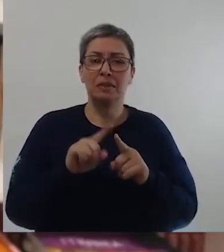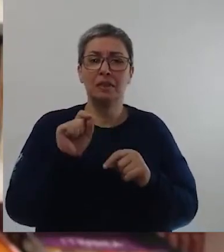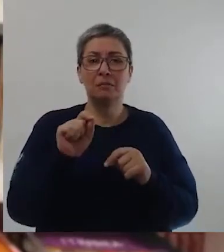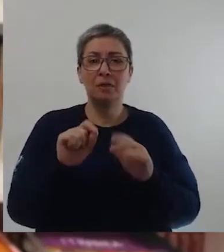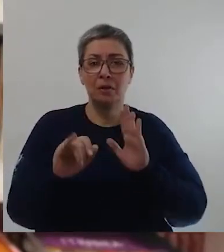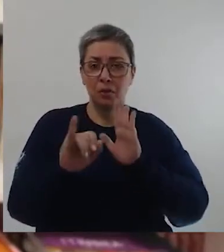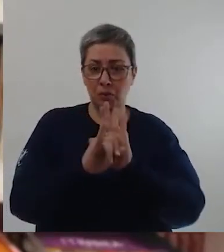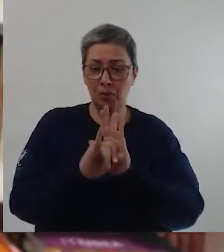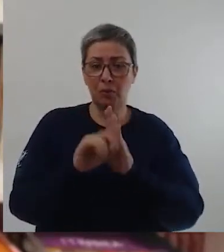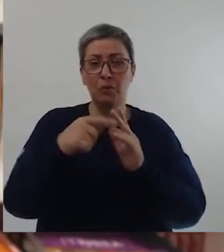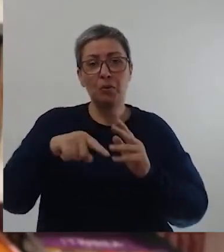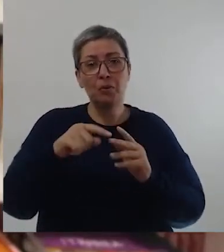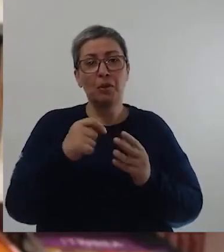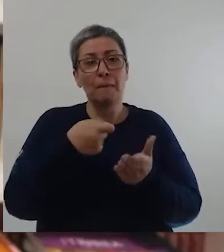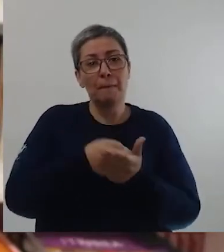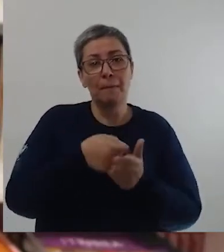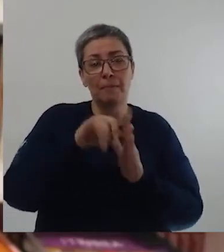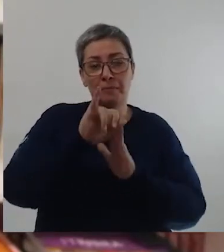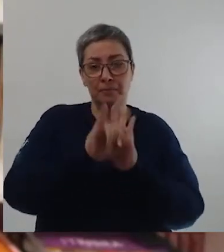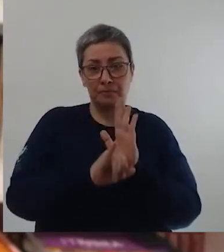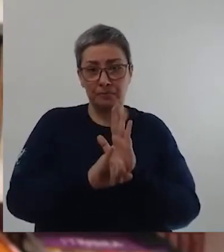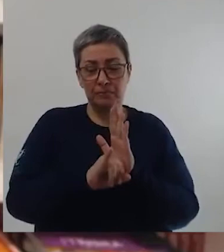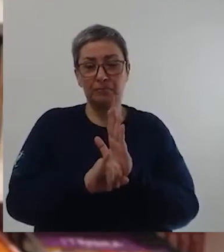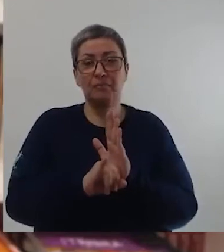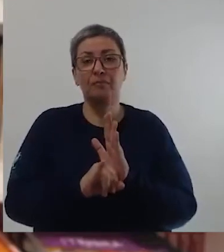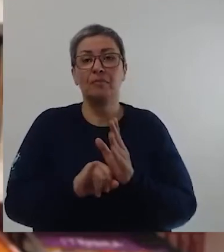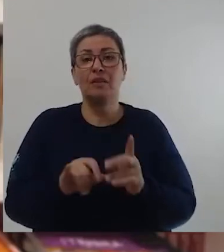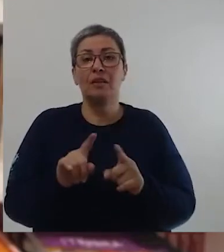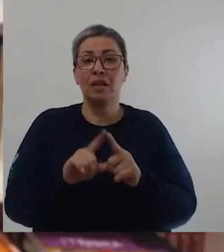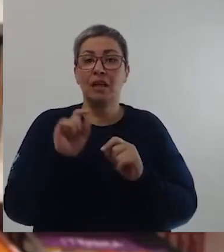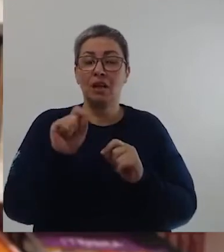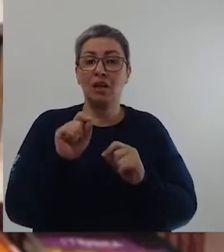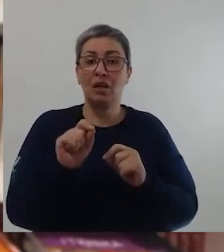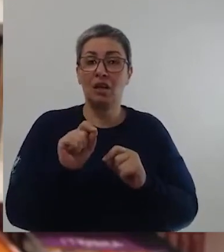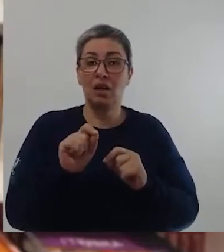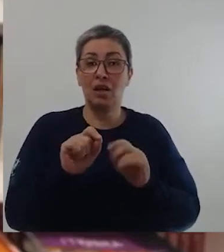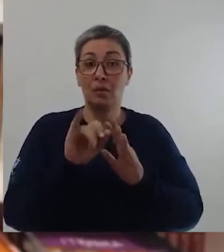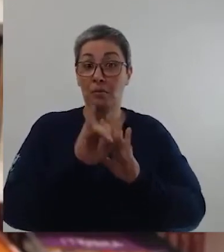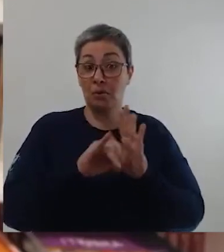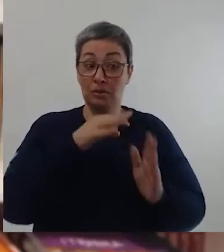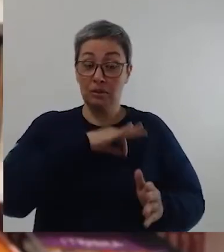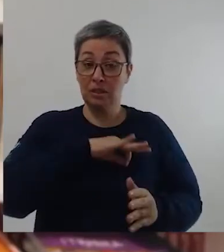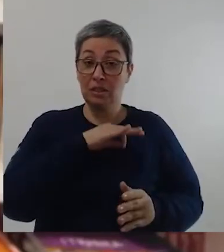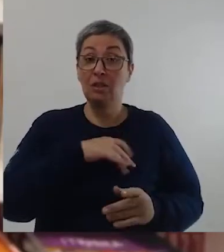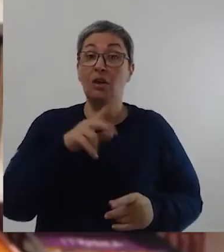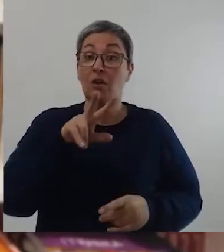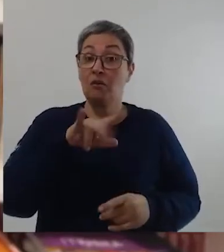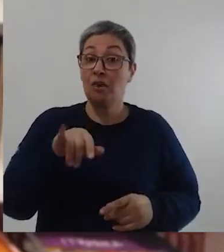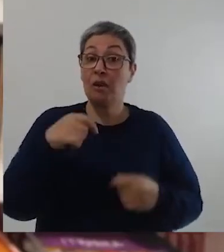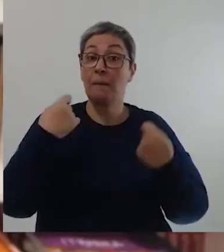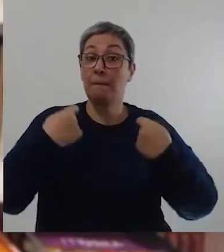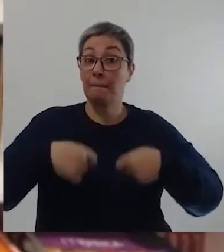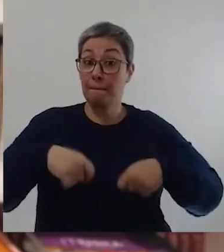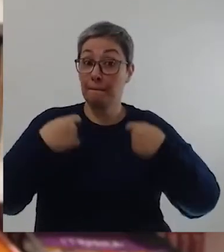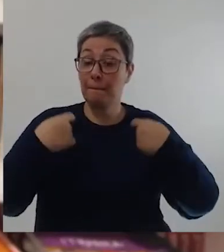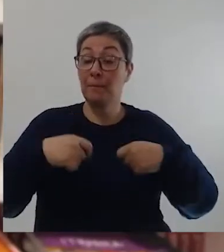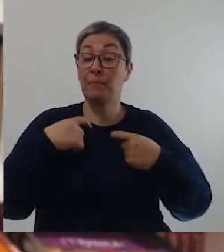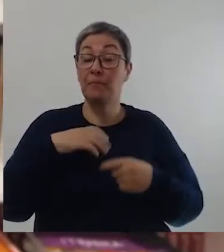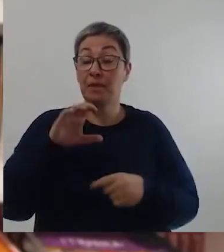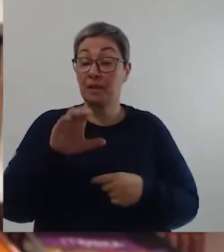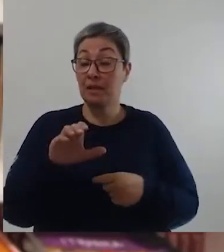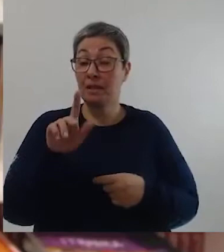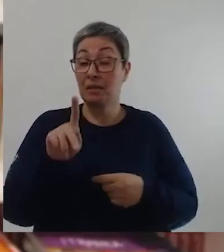além de identificar os contribuintes do Imposto de Renda Você vai